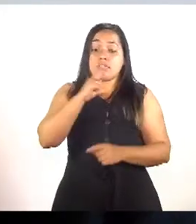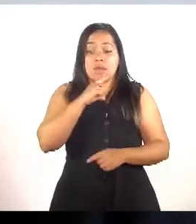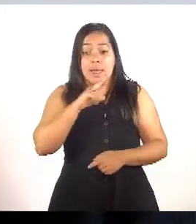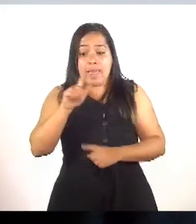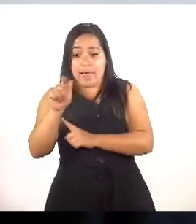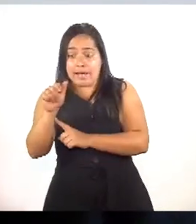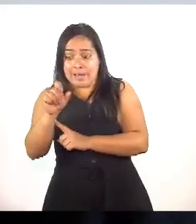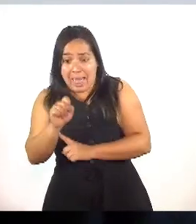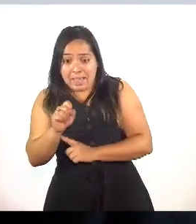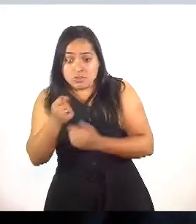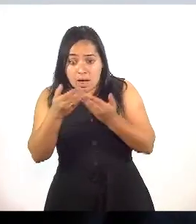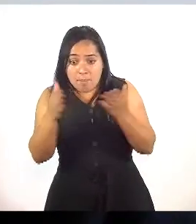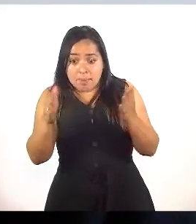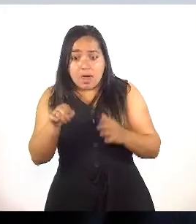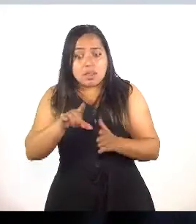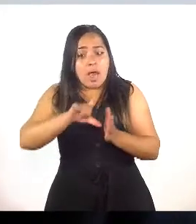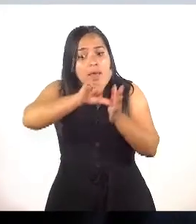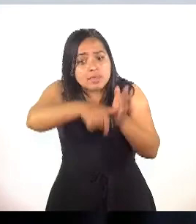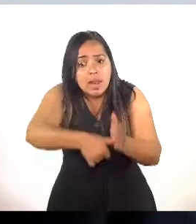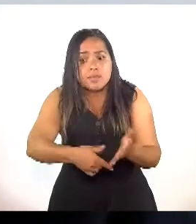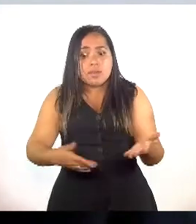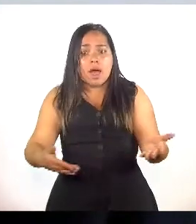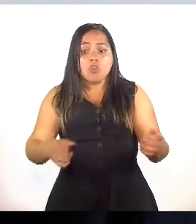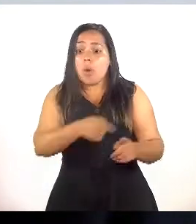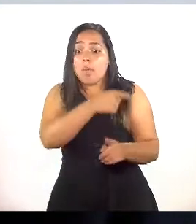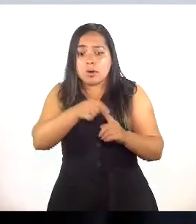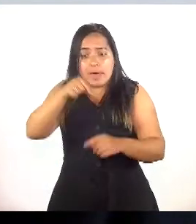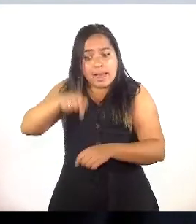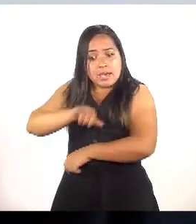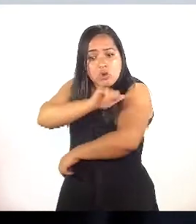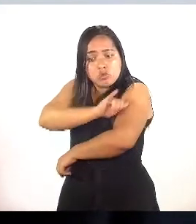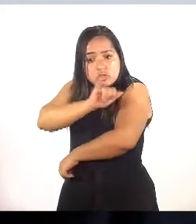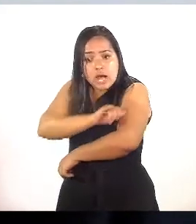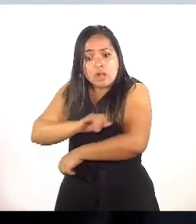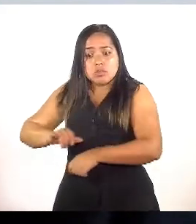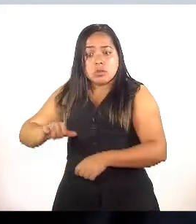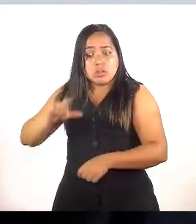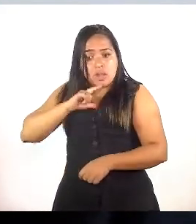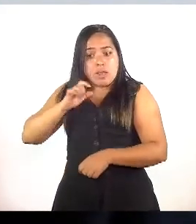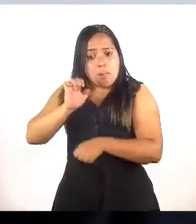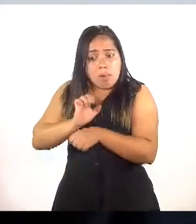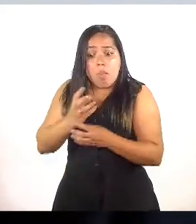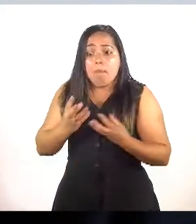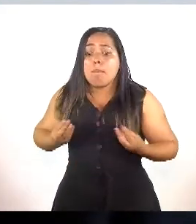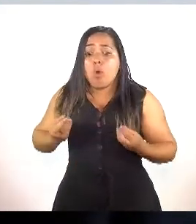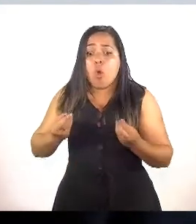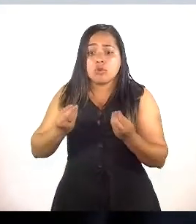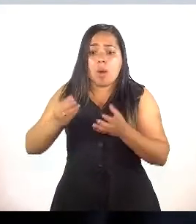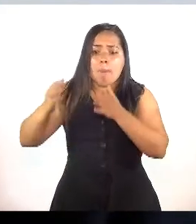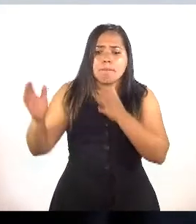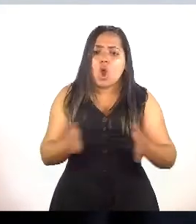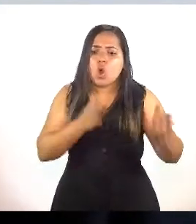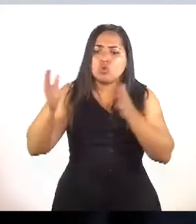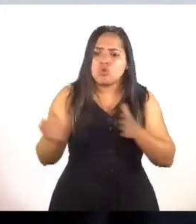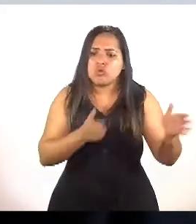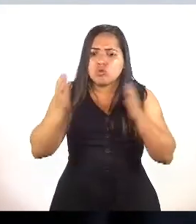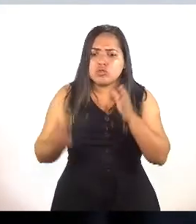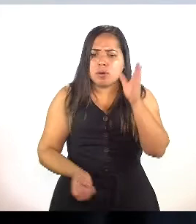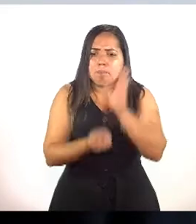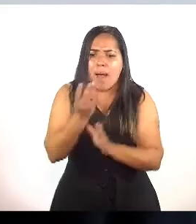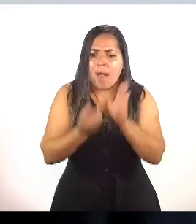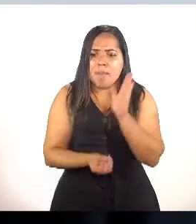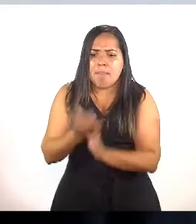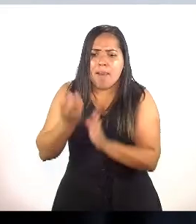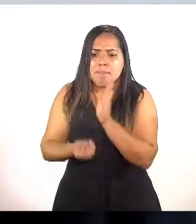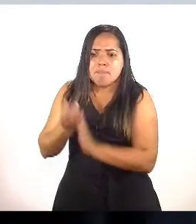em relação a isso, nosso Estado é um grande produtor de gás, e o fato de a gente não ter constituído ao longo desse tempo uma malha de distribuição, um